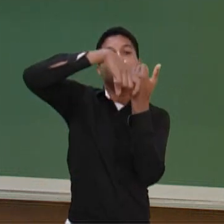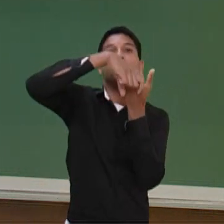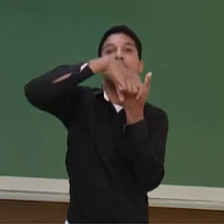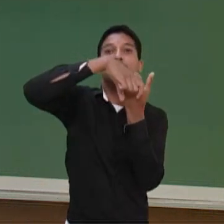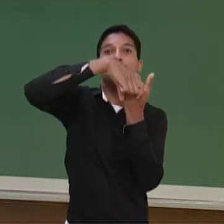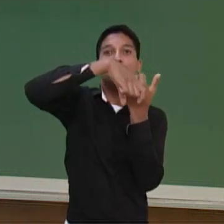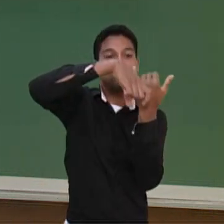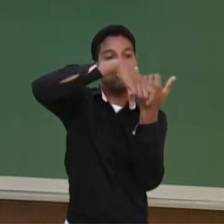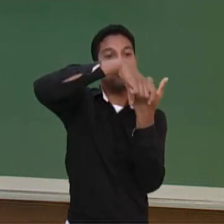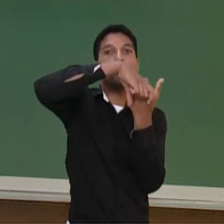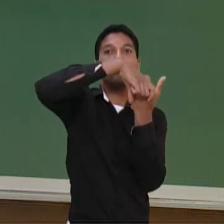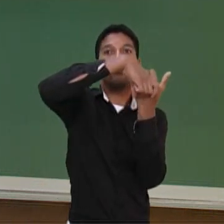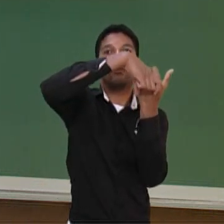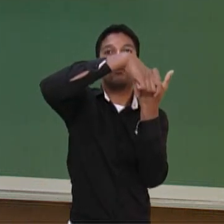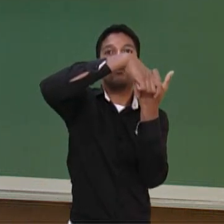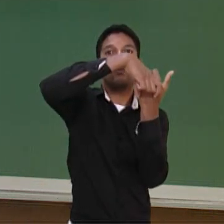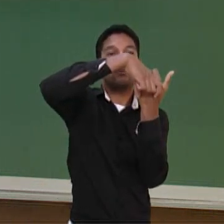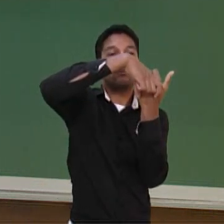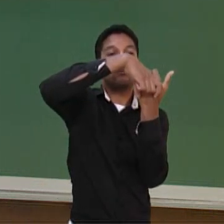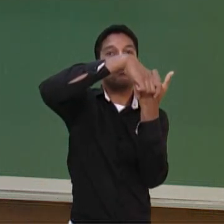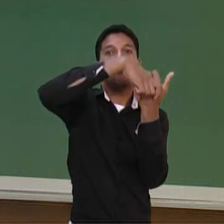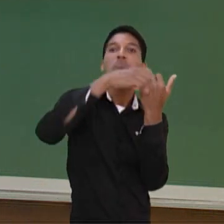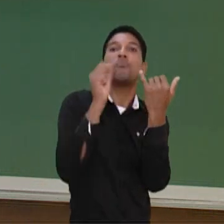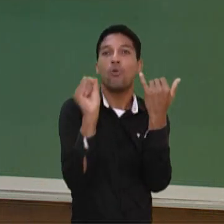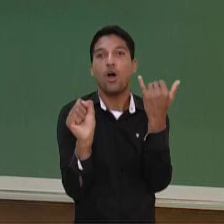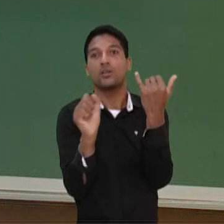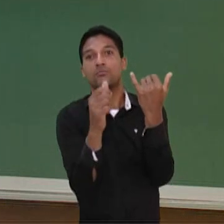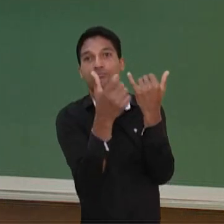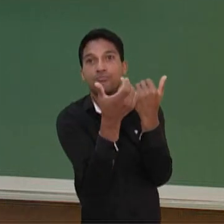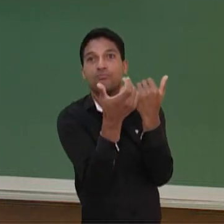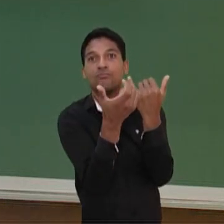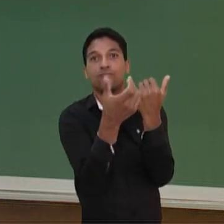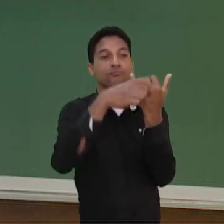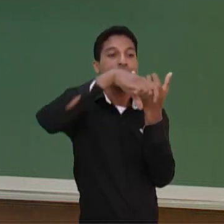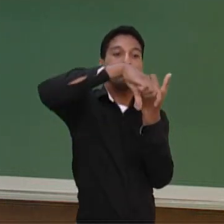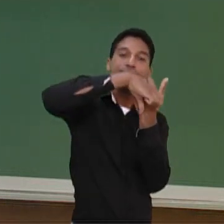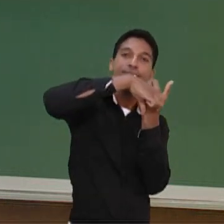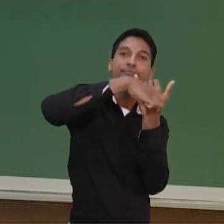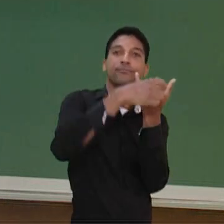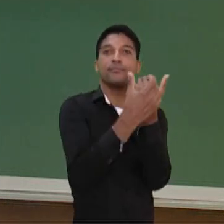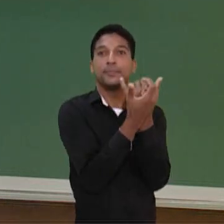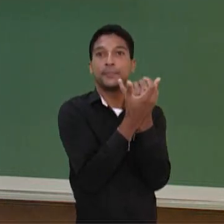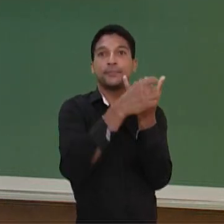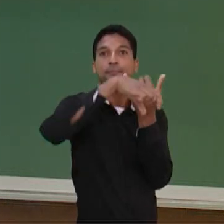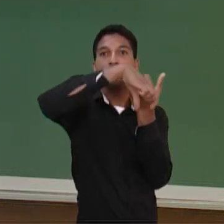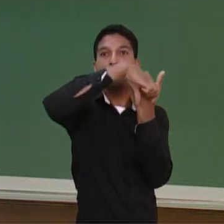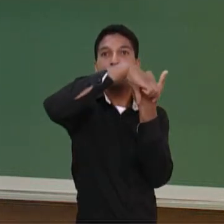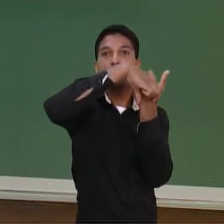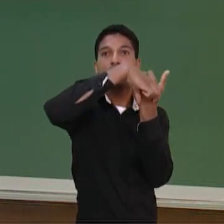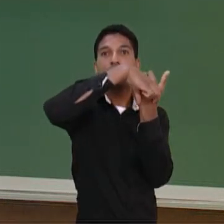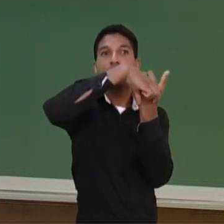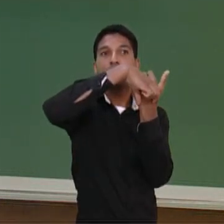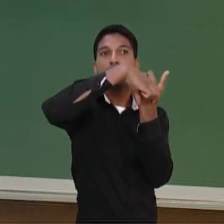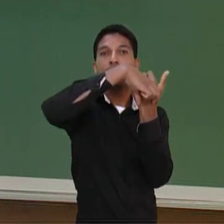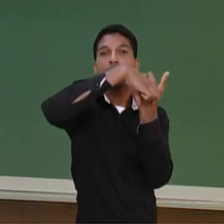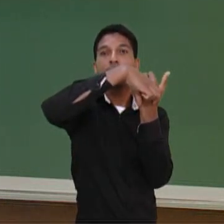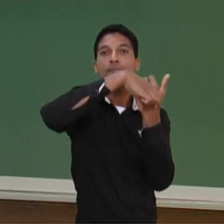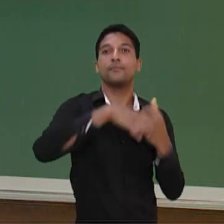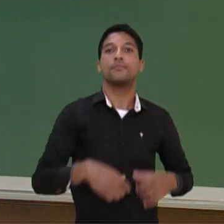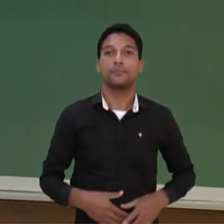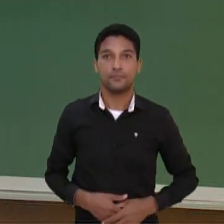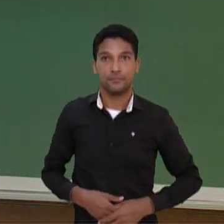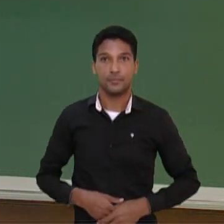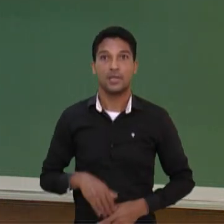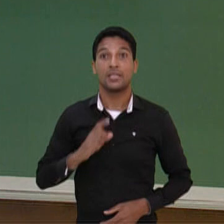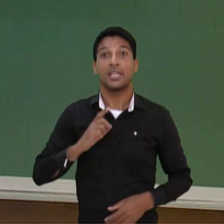da curva, ou voltado para cima, ou voltado para baixo. E aí nós temos um coeficiente responsável